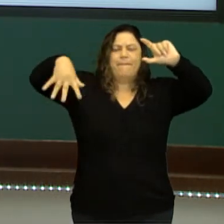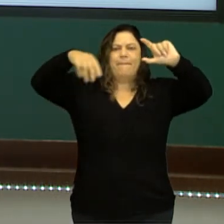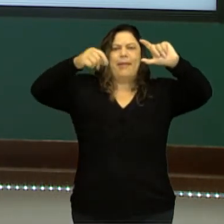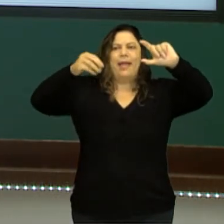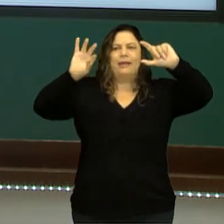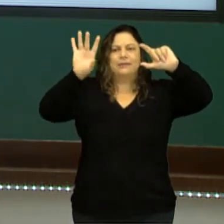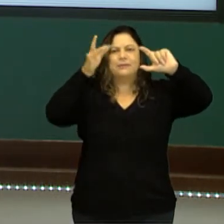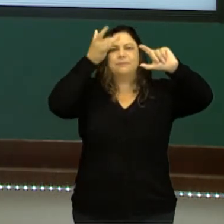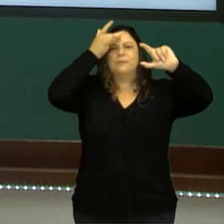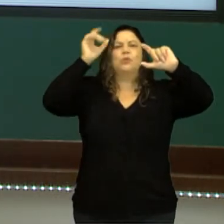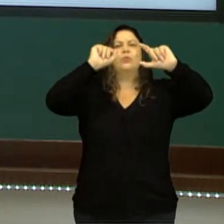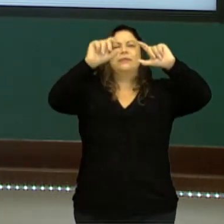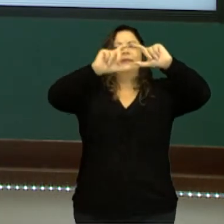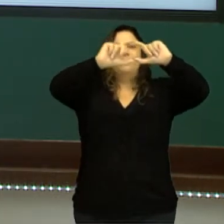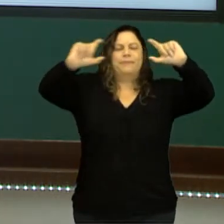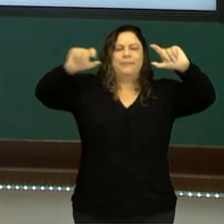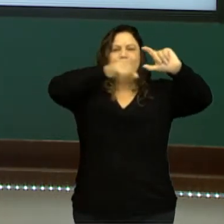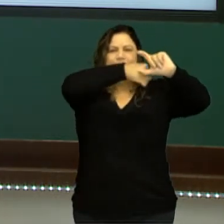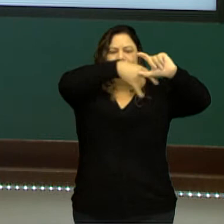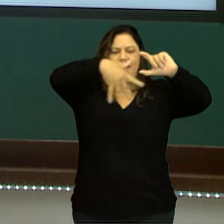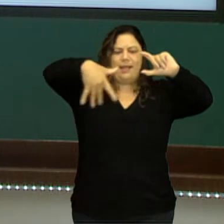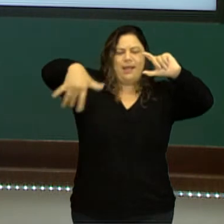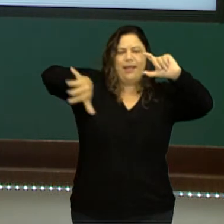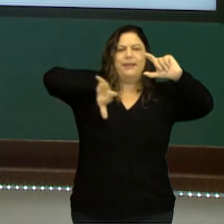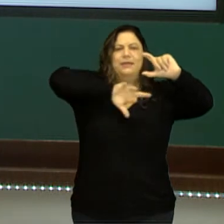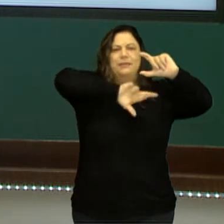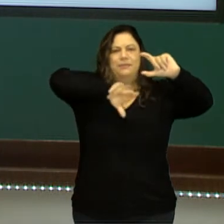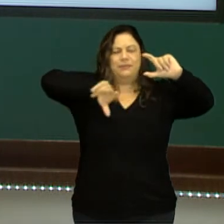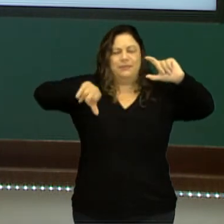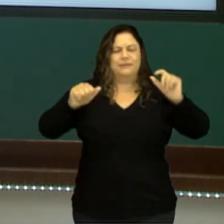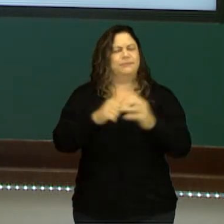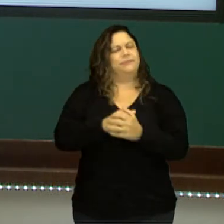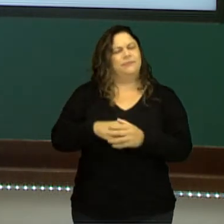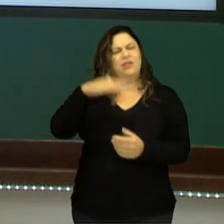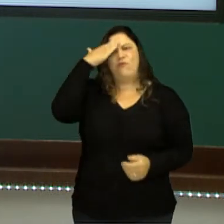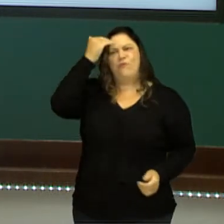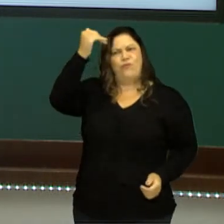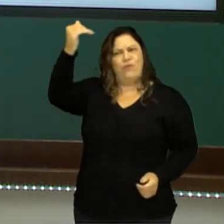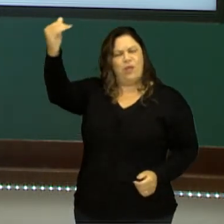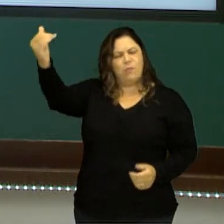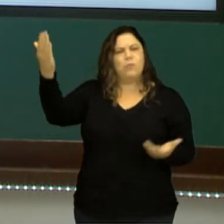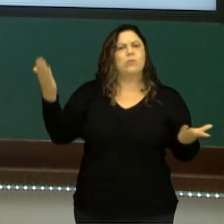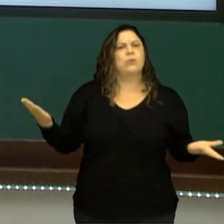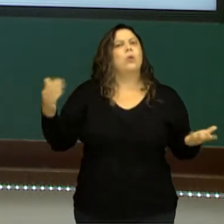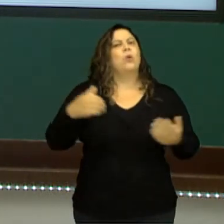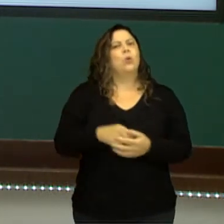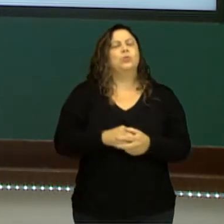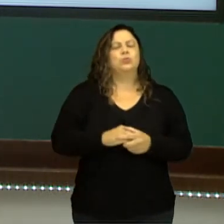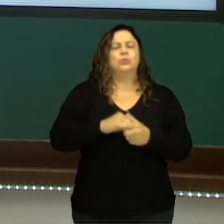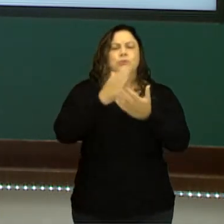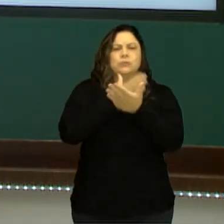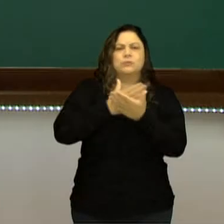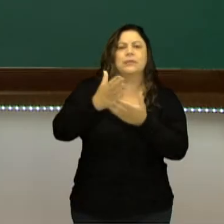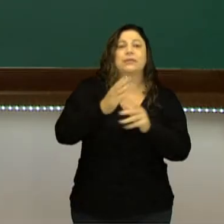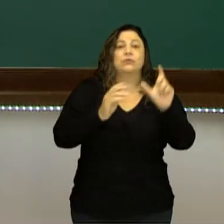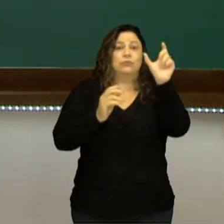vocês conhecem a técnica do mapa mental. Ele se tornou famoso nos últimos anos, né? Então, a partir de